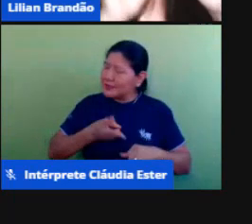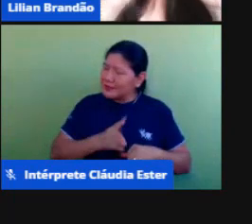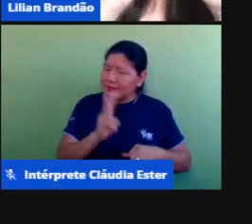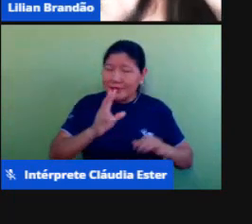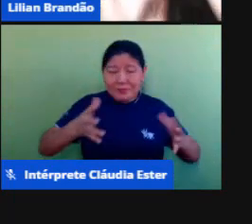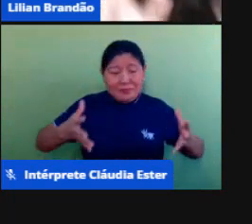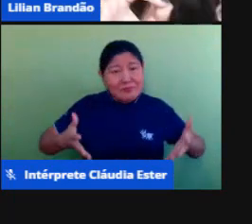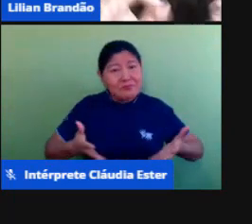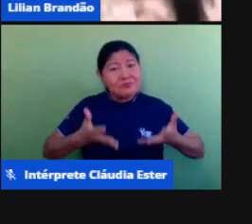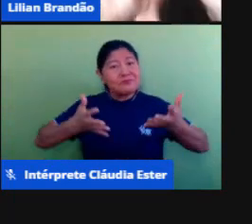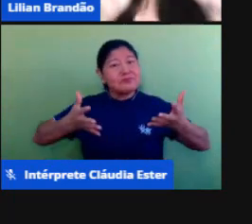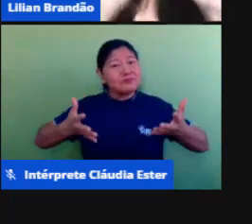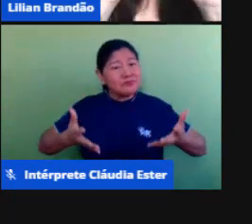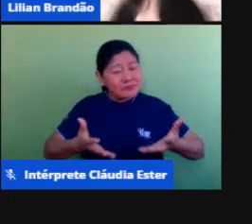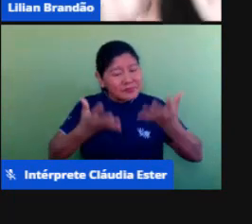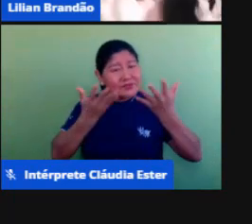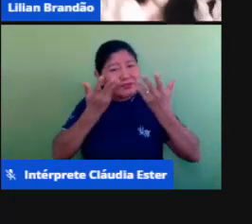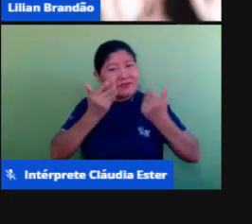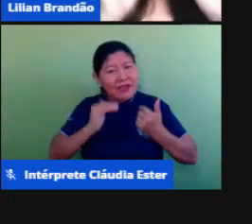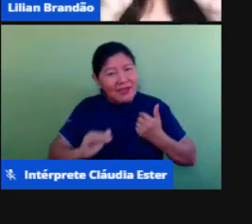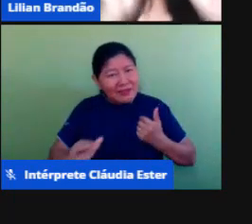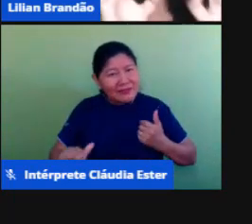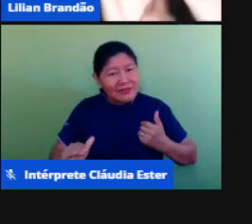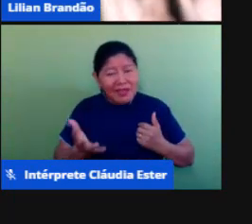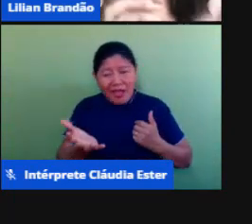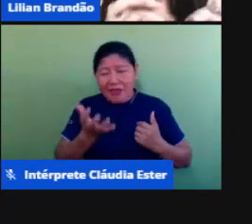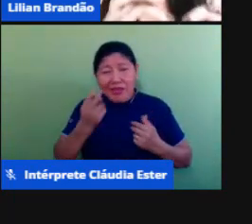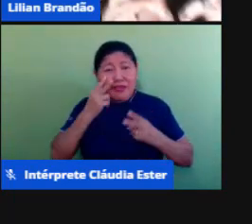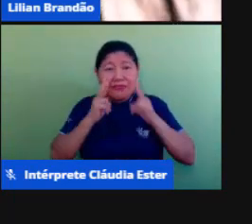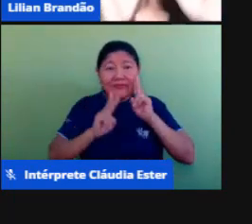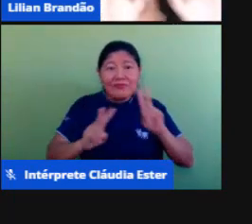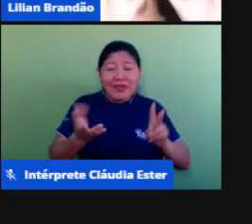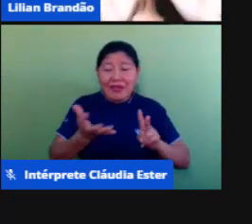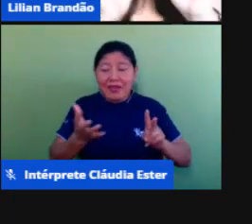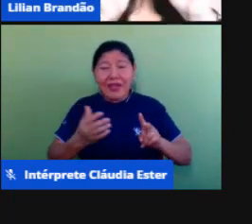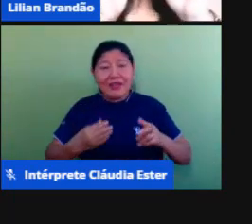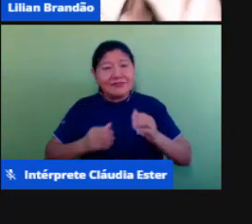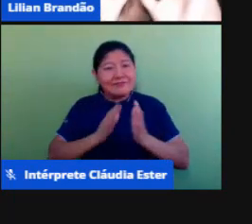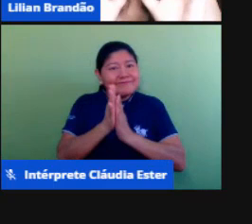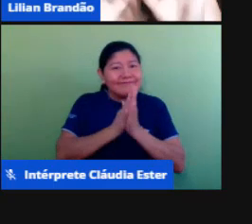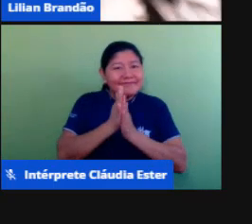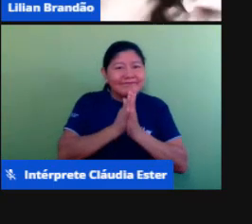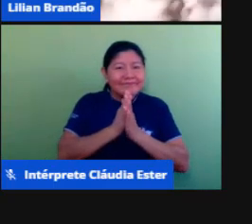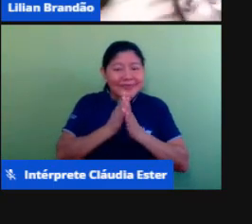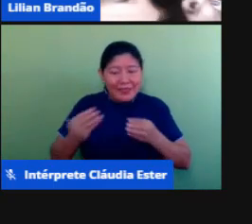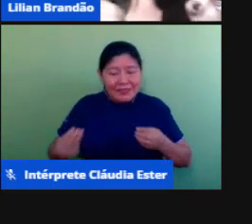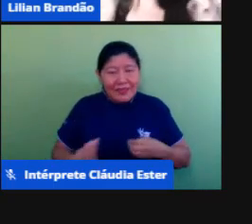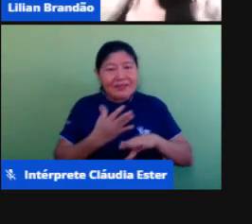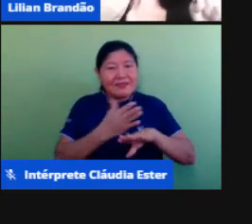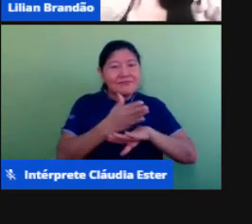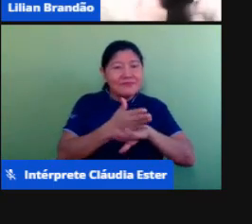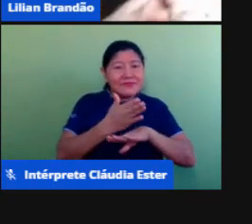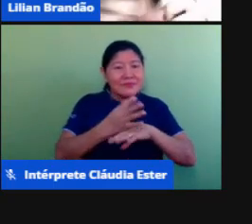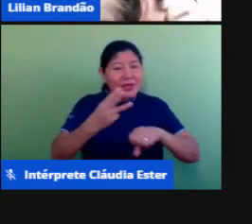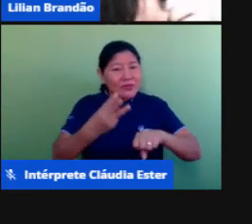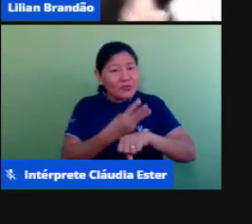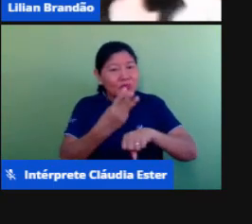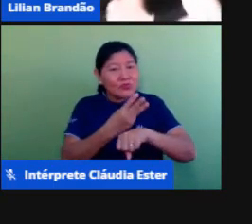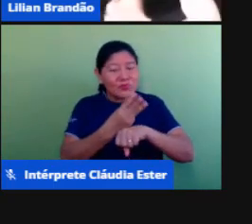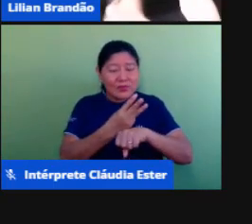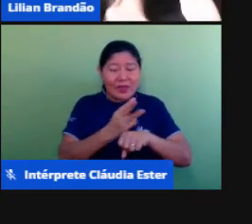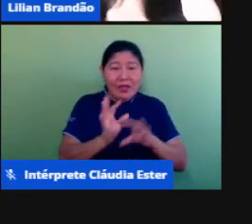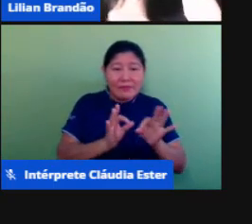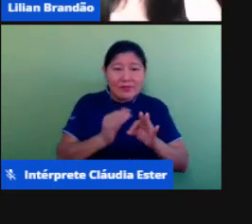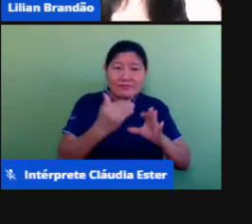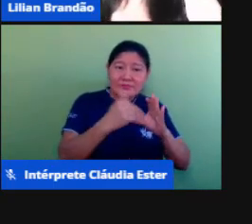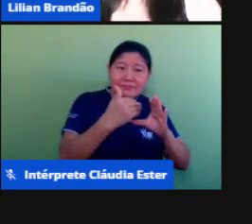mais, eu quero participar, eu quero ouvir, eu quero ouvir. Por quê? Porque o distanciamento já mexe com o emocional, e principalmente com